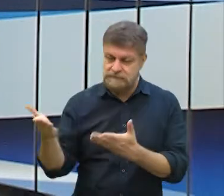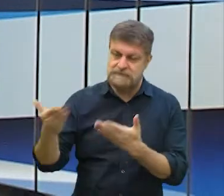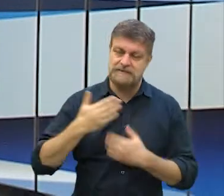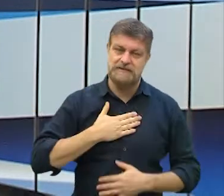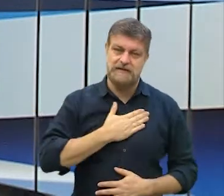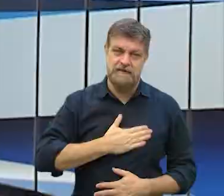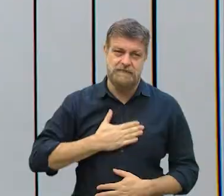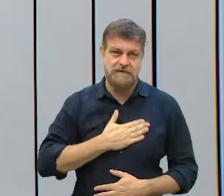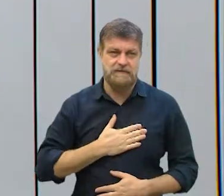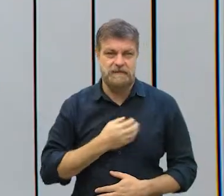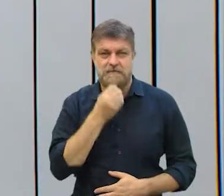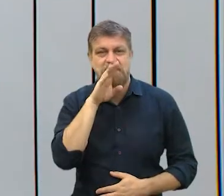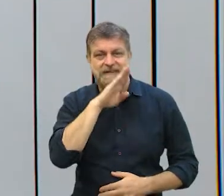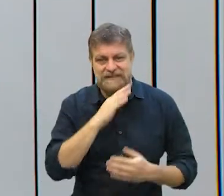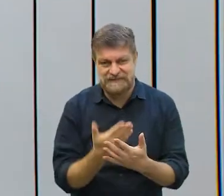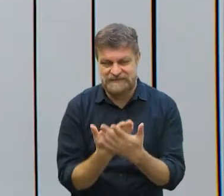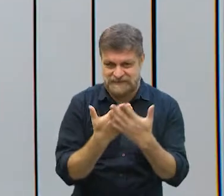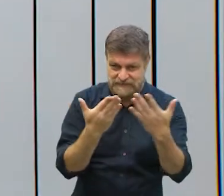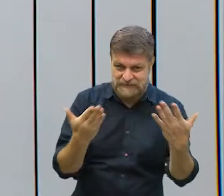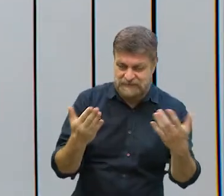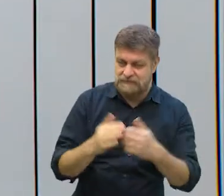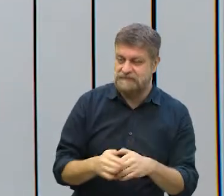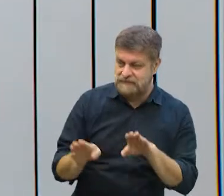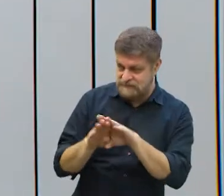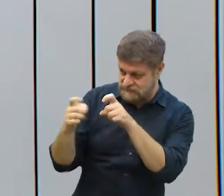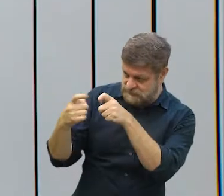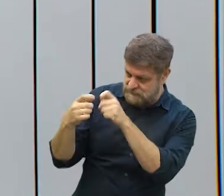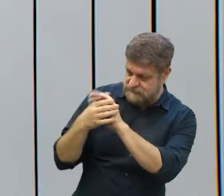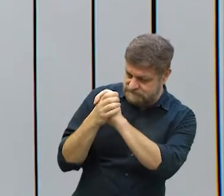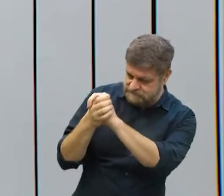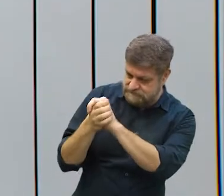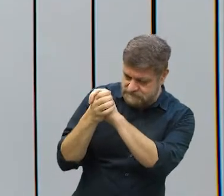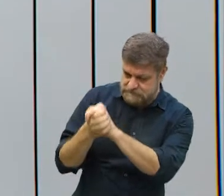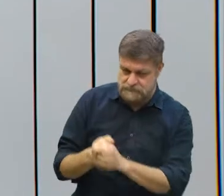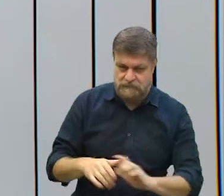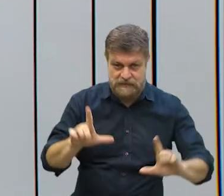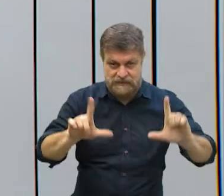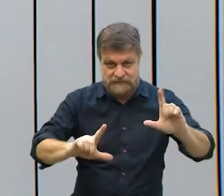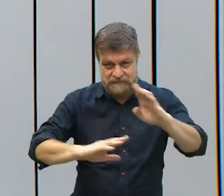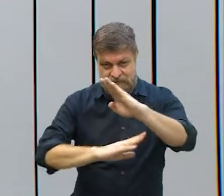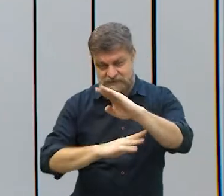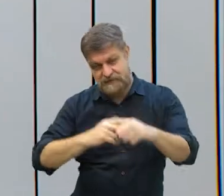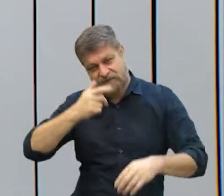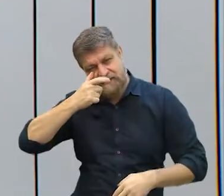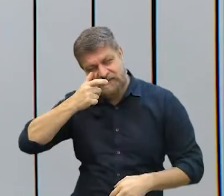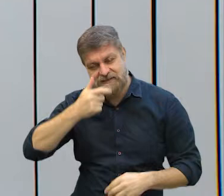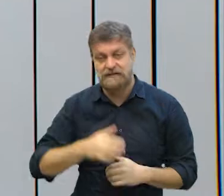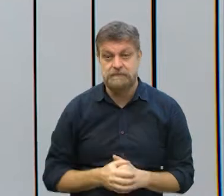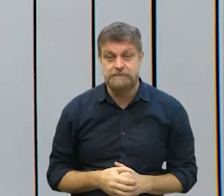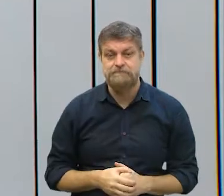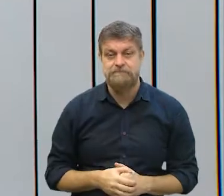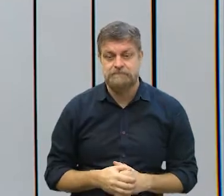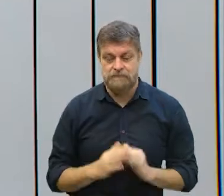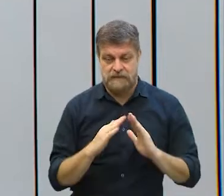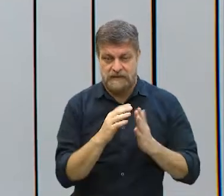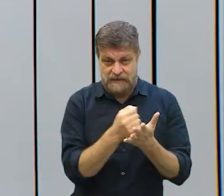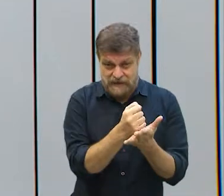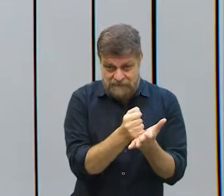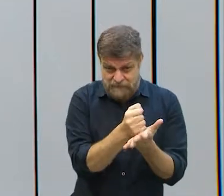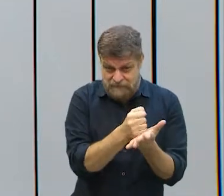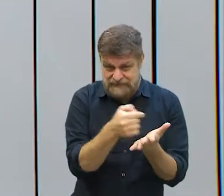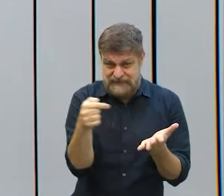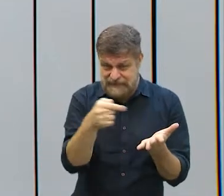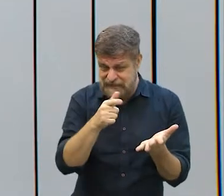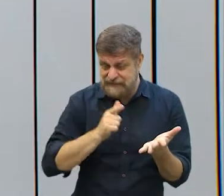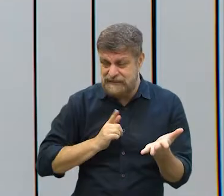ao Questão de Ordem. Pessoal, uma boa tarde a todos, ao doutor e a todos da Câmara aqui que nos assiste. Na farmácia, eu